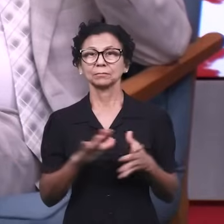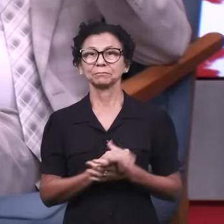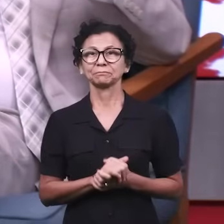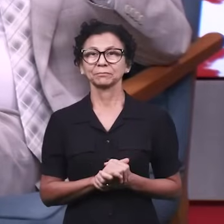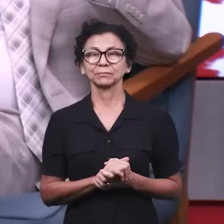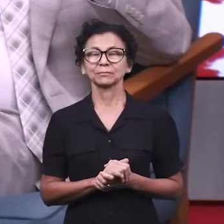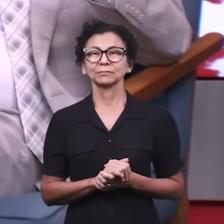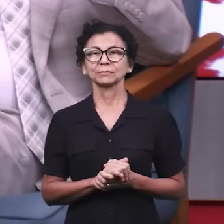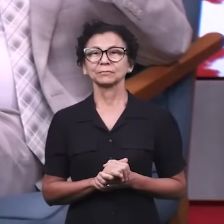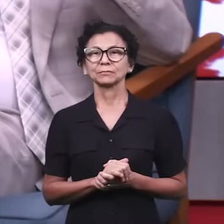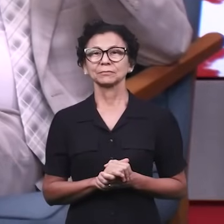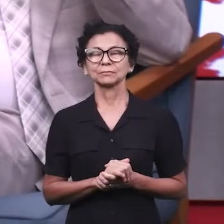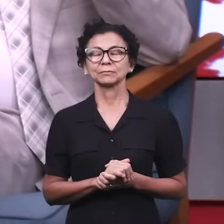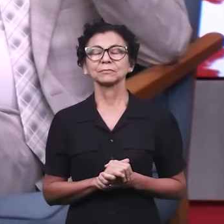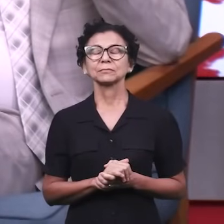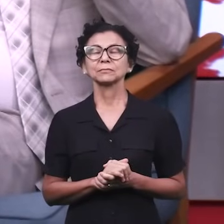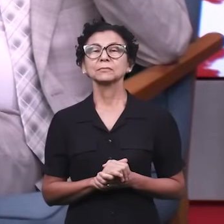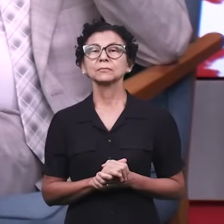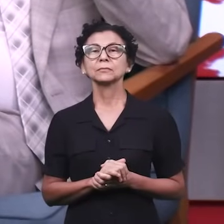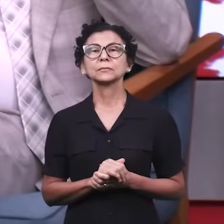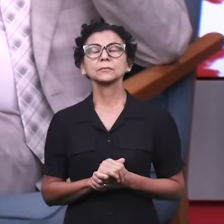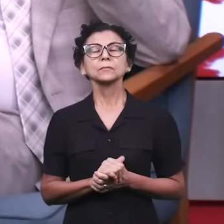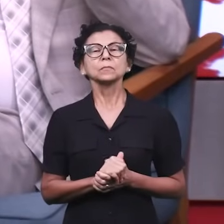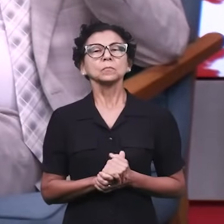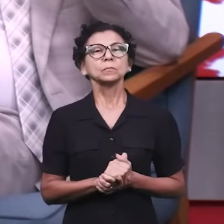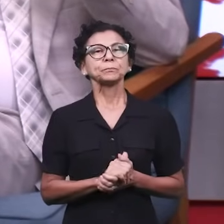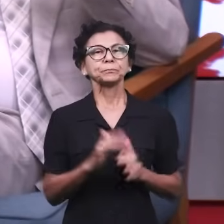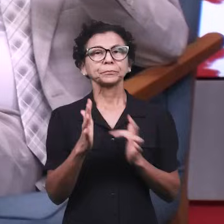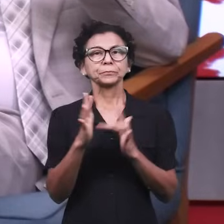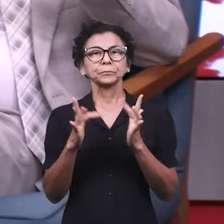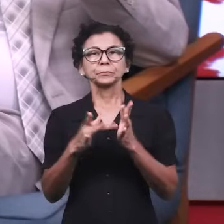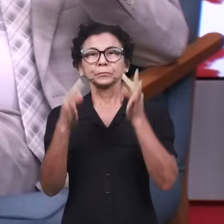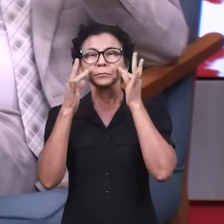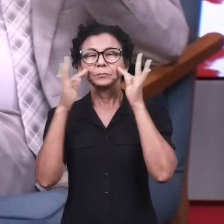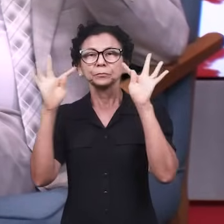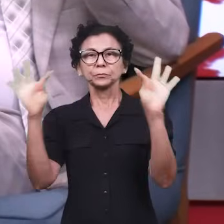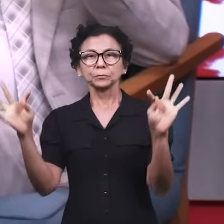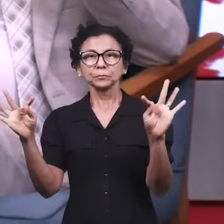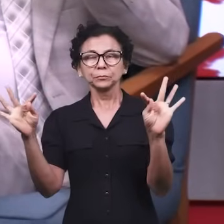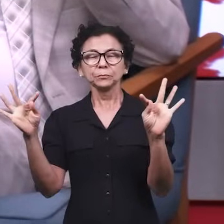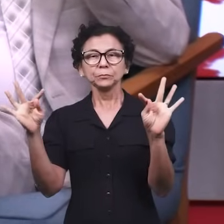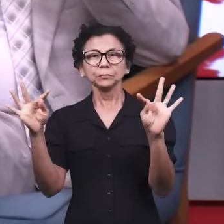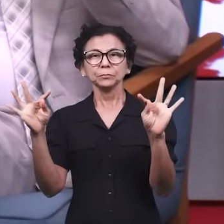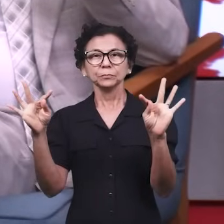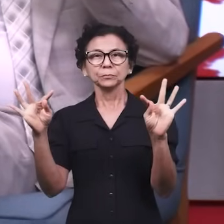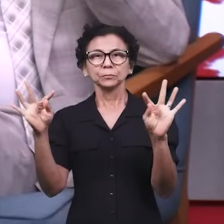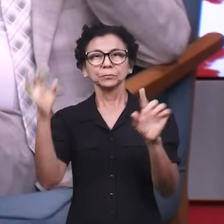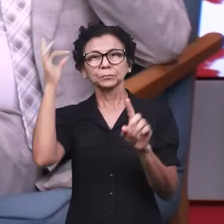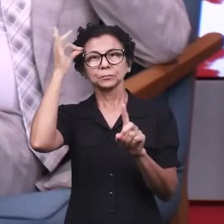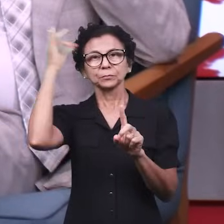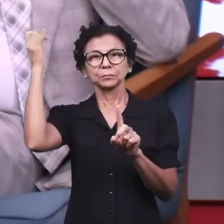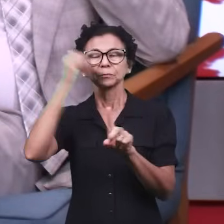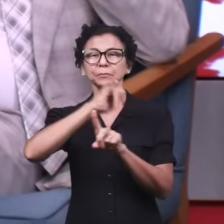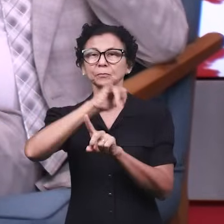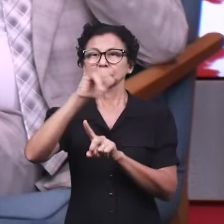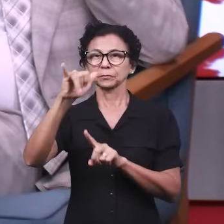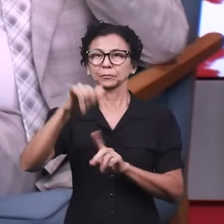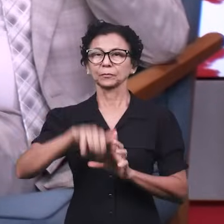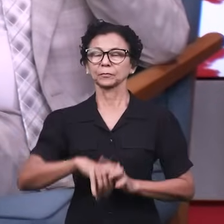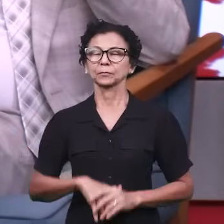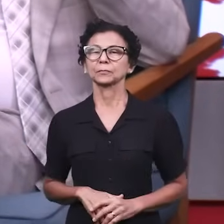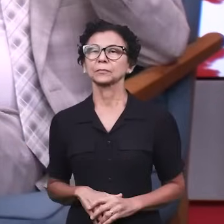testemunho de Jesus na igreja é o espírito de profecia. A igreja fiel e verdadeira, ela